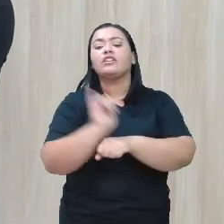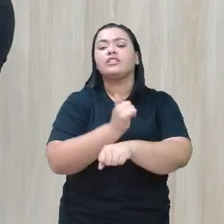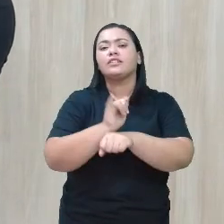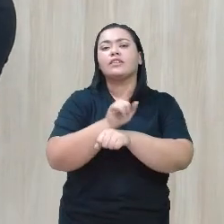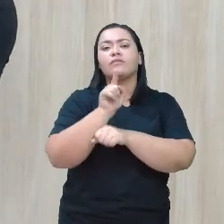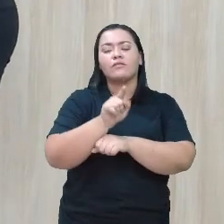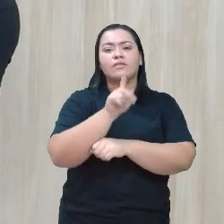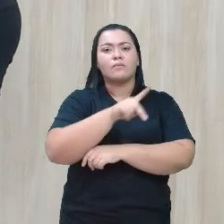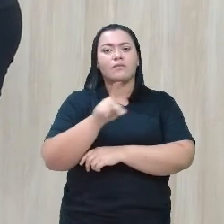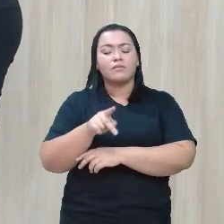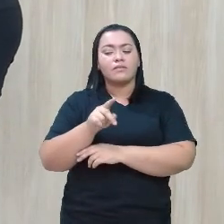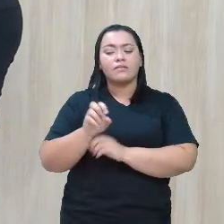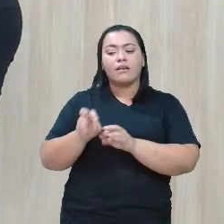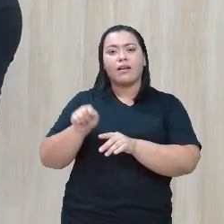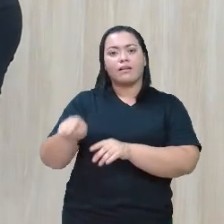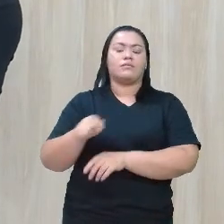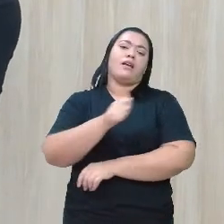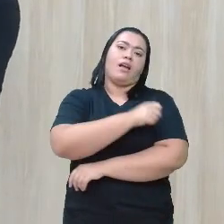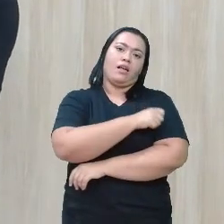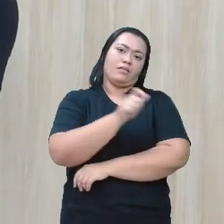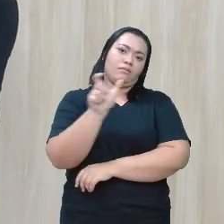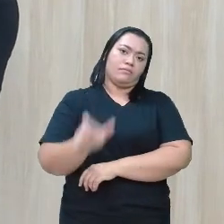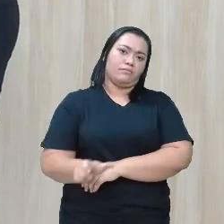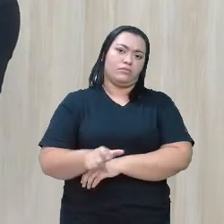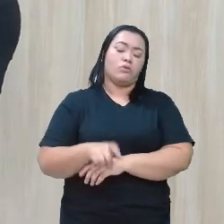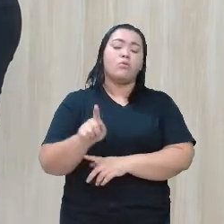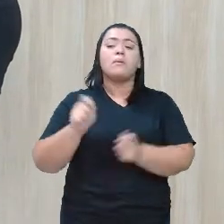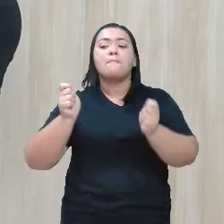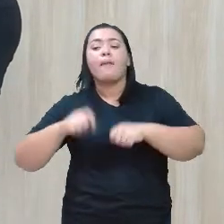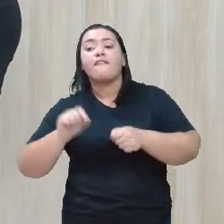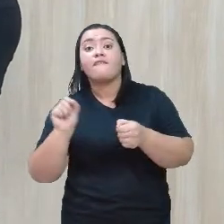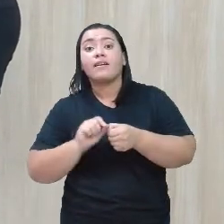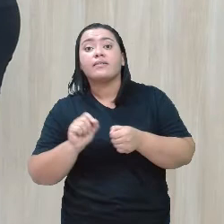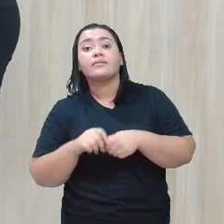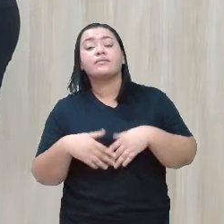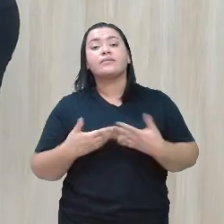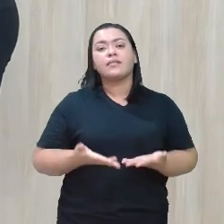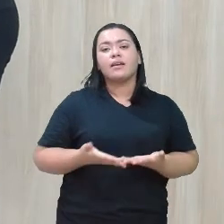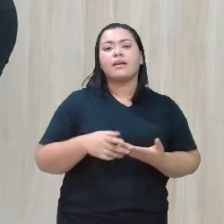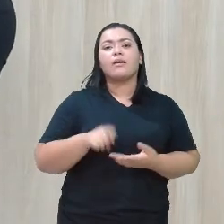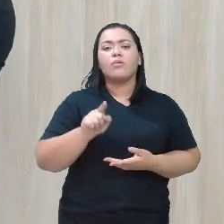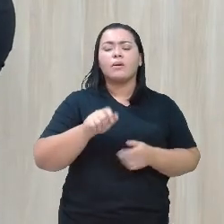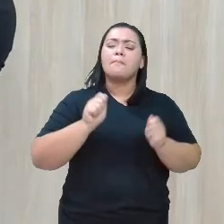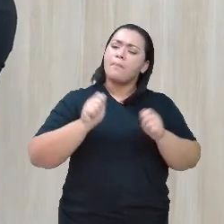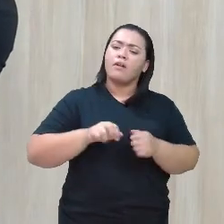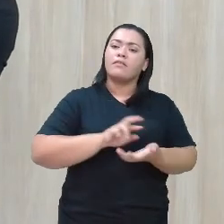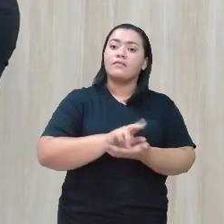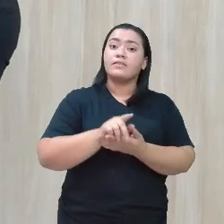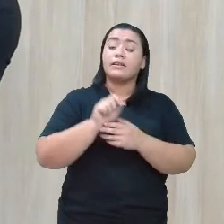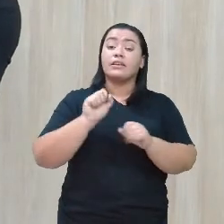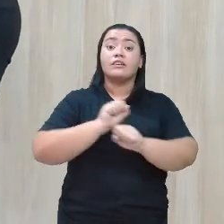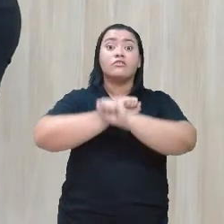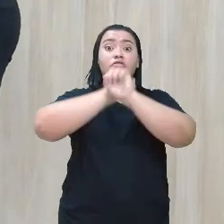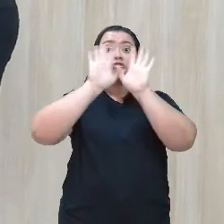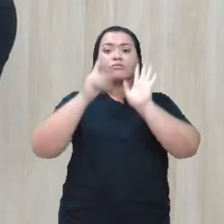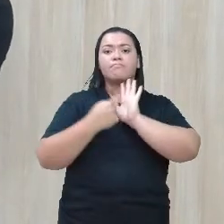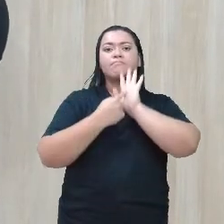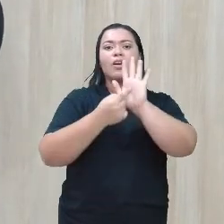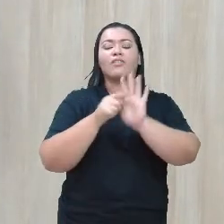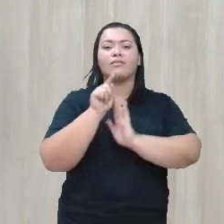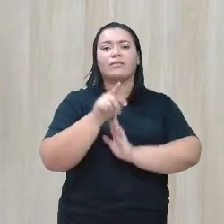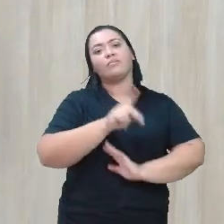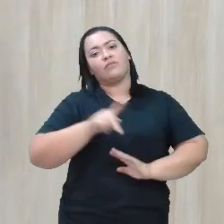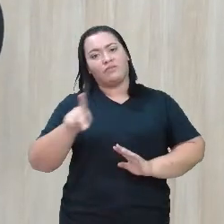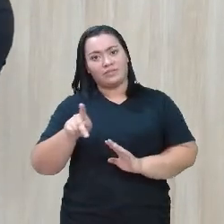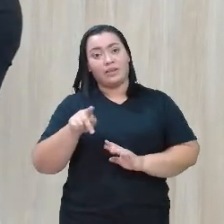a partir do que ele consegue fazer, a partir das possibilidades que ele já deixou claro para você quando se engajou